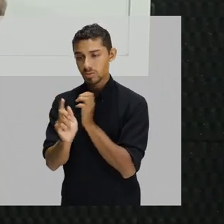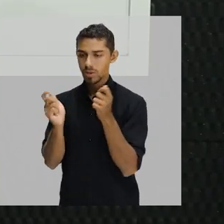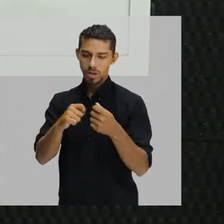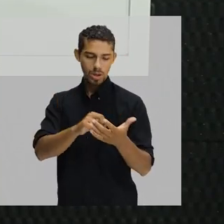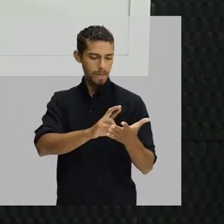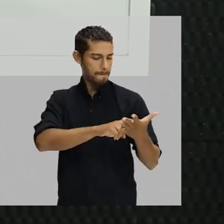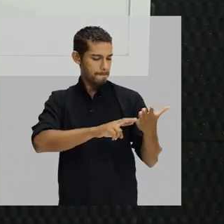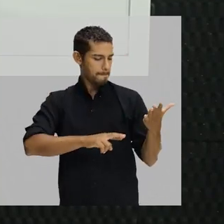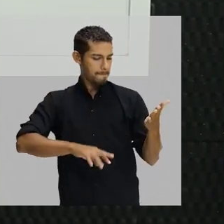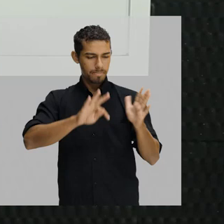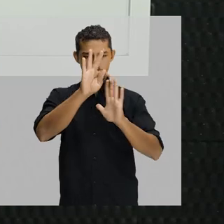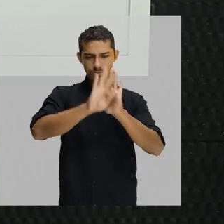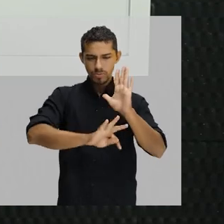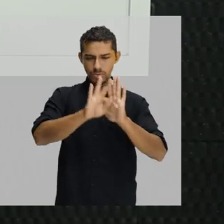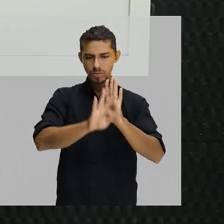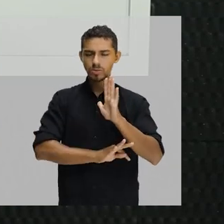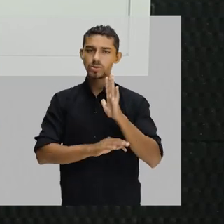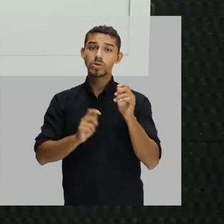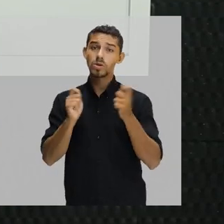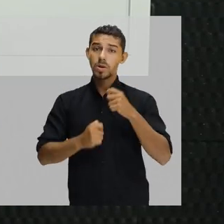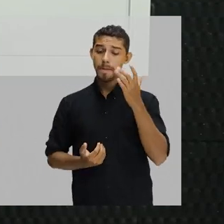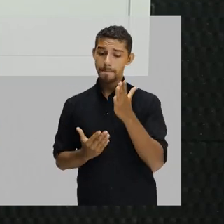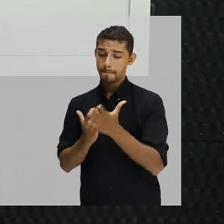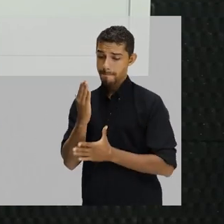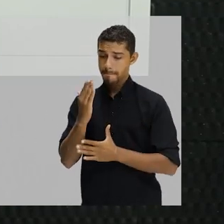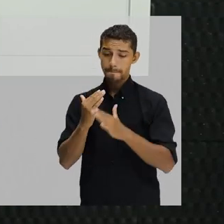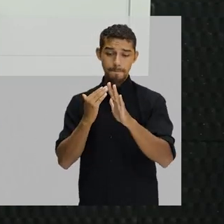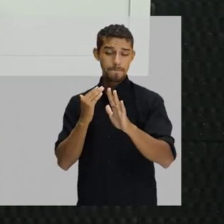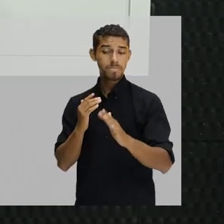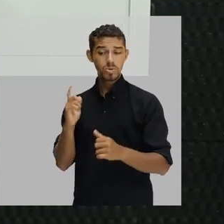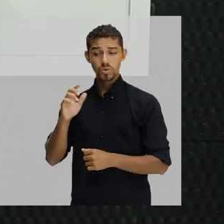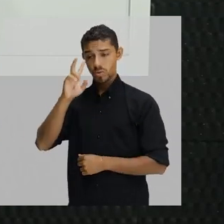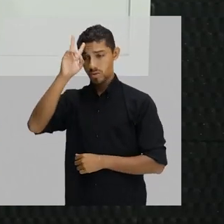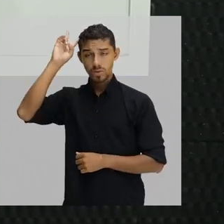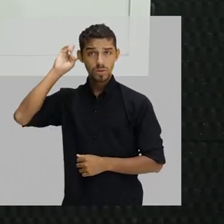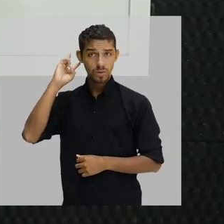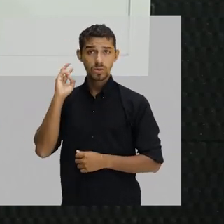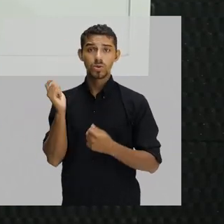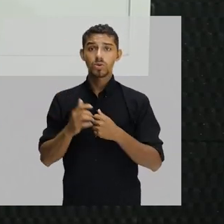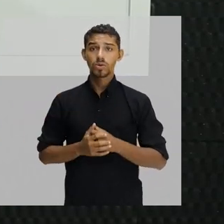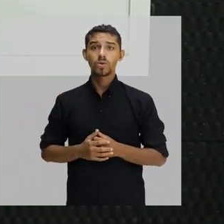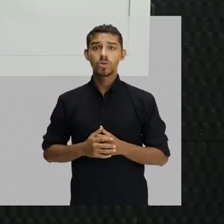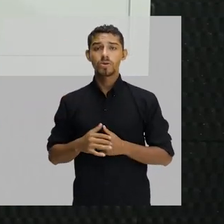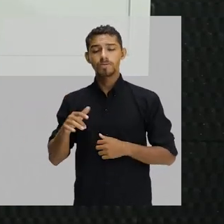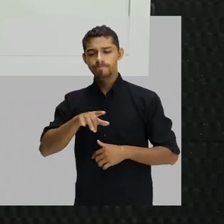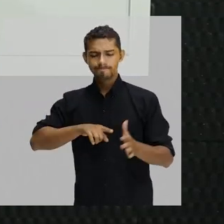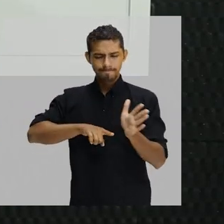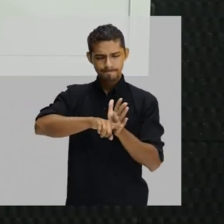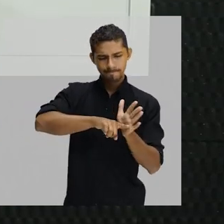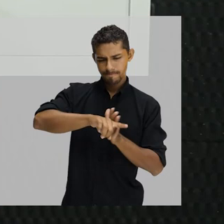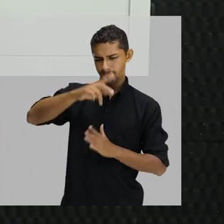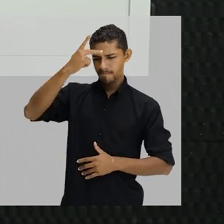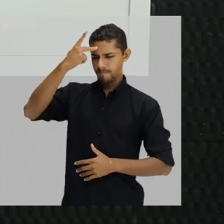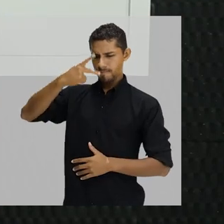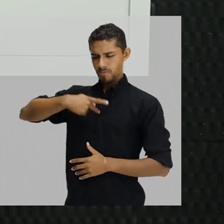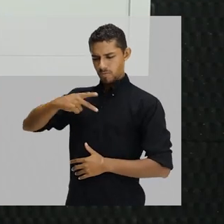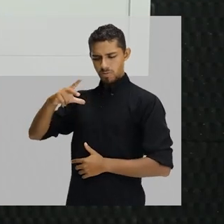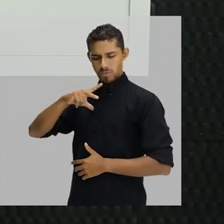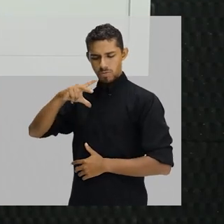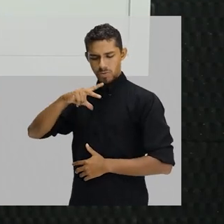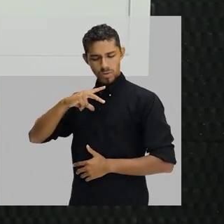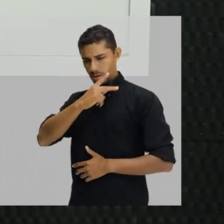escrever um texto, de fazer uma questão ou de passar no vestibular, se você fizer isso como fonte de investigação pessoal e daquilo que você